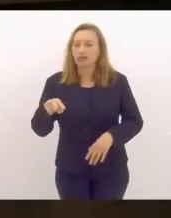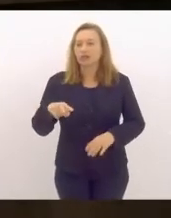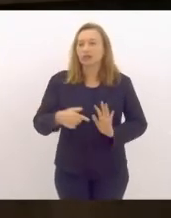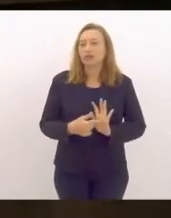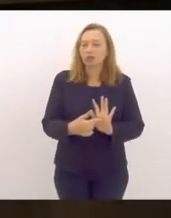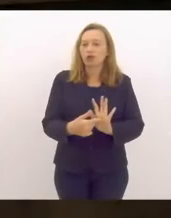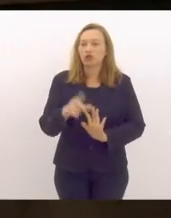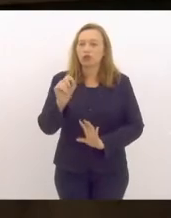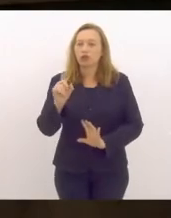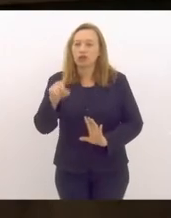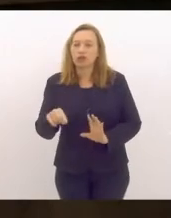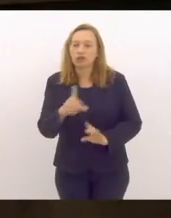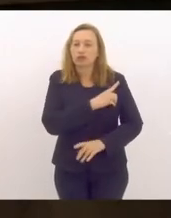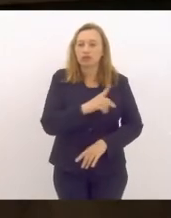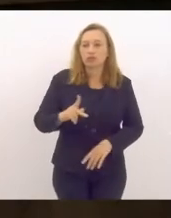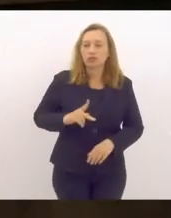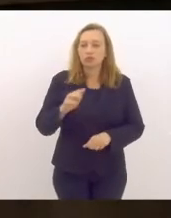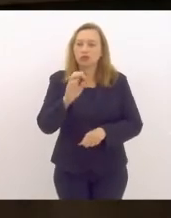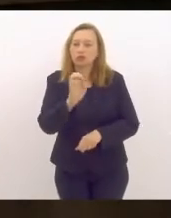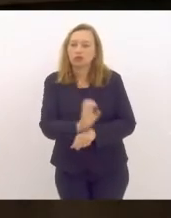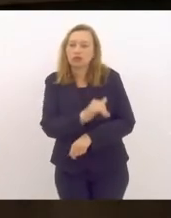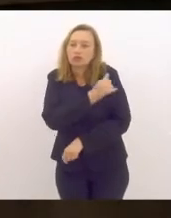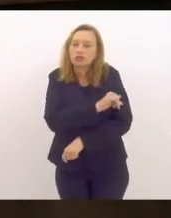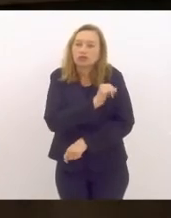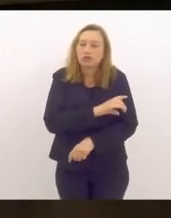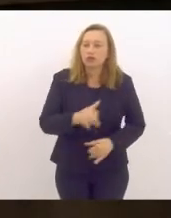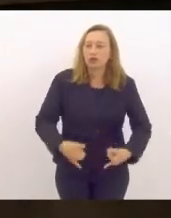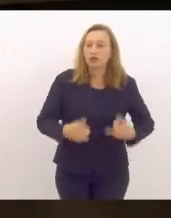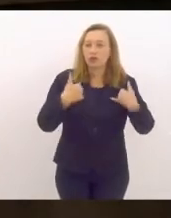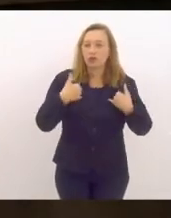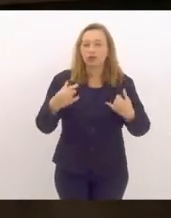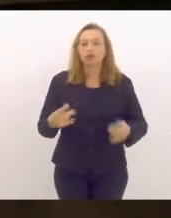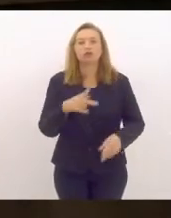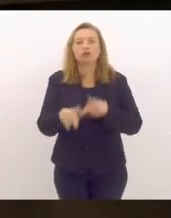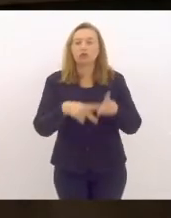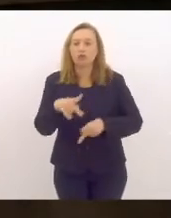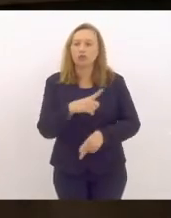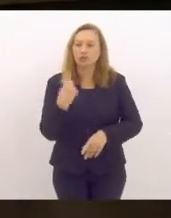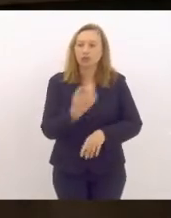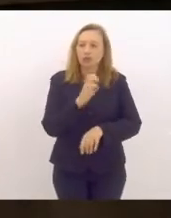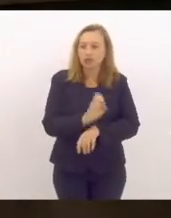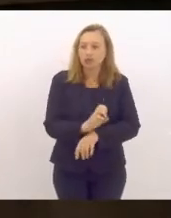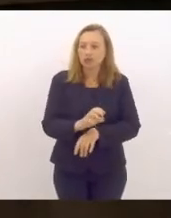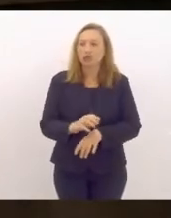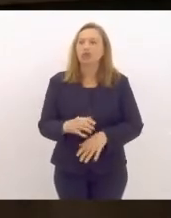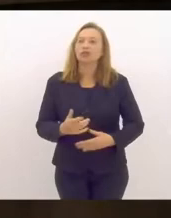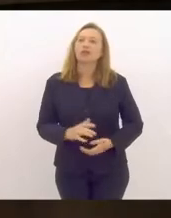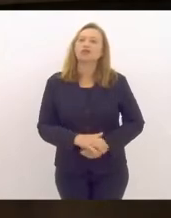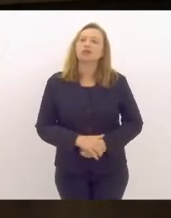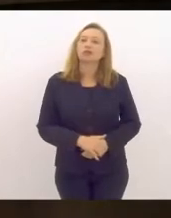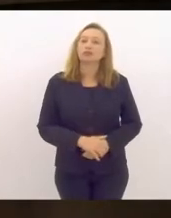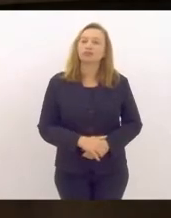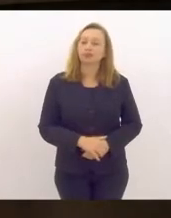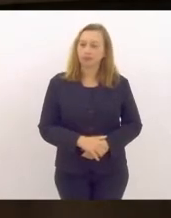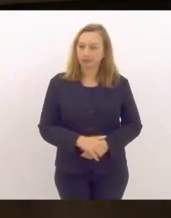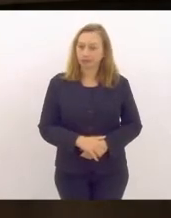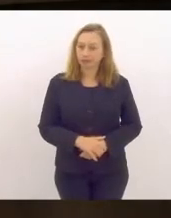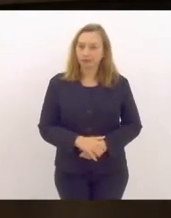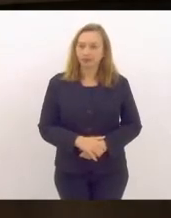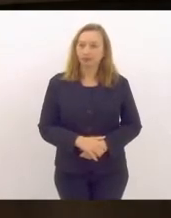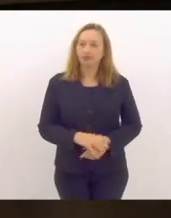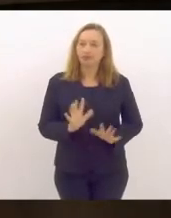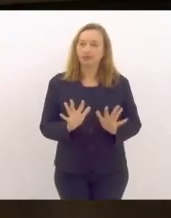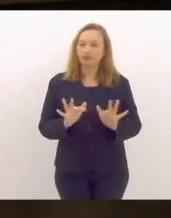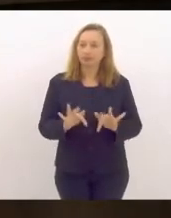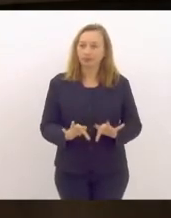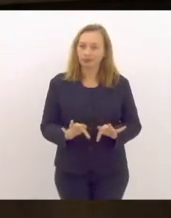Defensoria Pública do Rio de Janeiro, que é um orgulho, um patrimônio do povo do nosso Estado, e eu carrego comigo, eu que vou concluindo